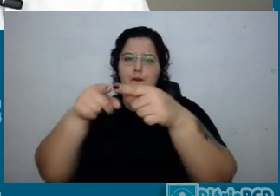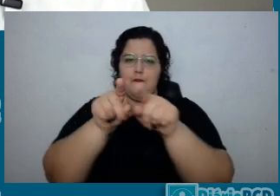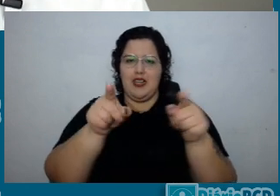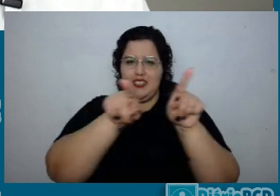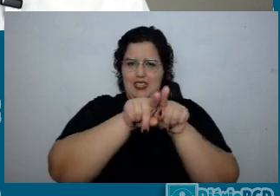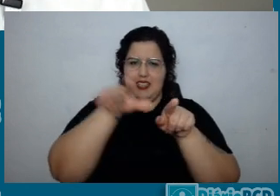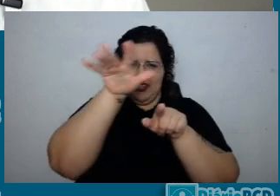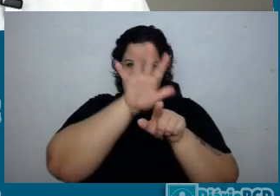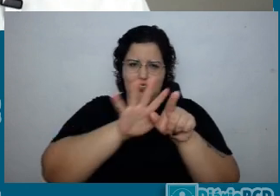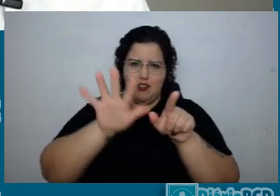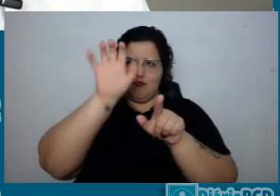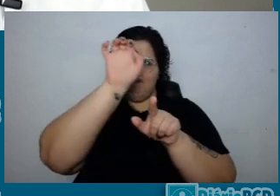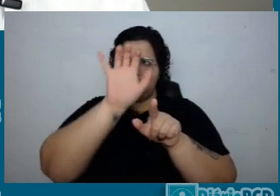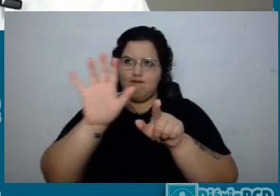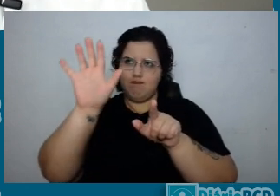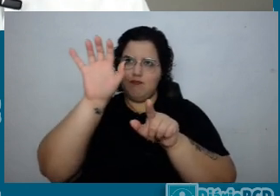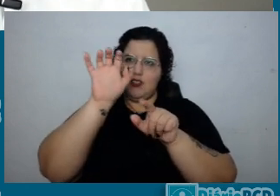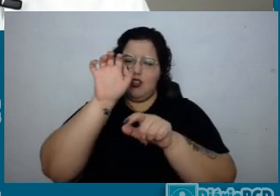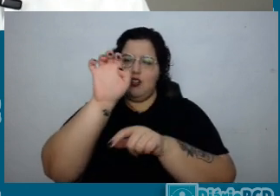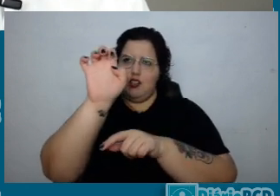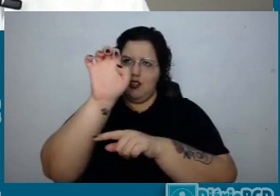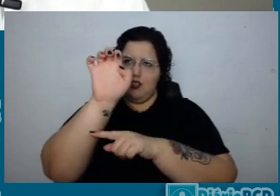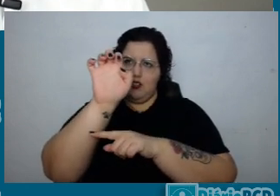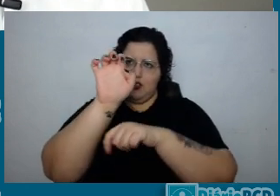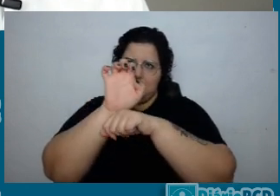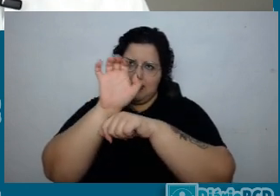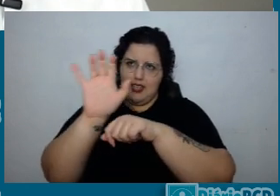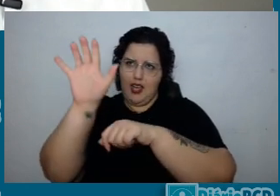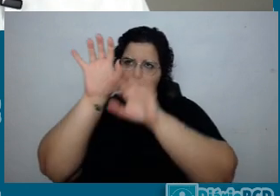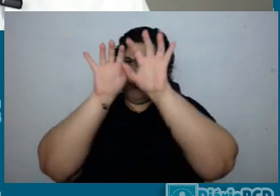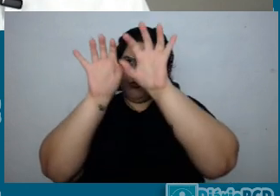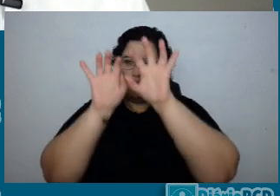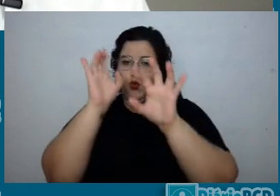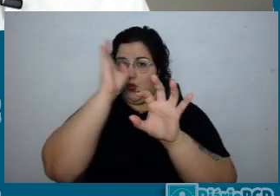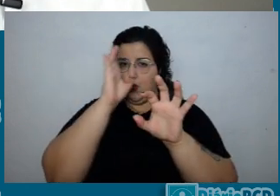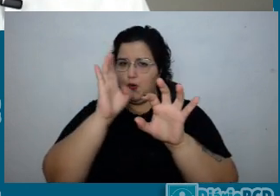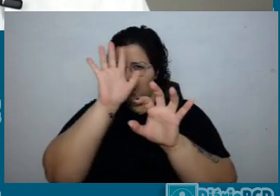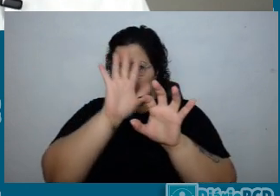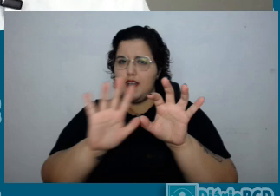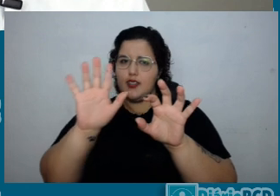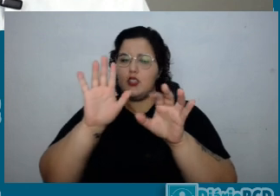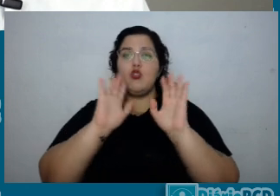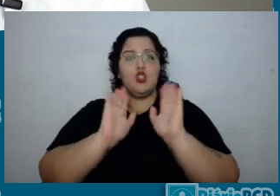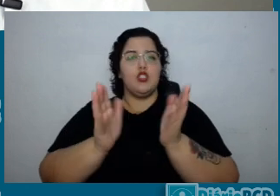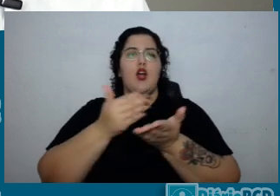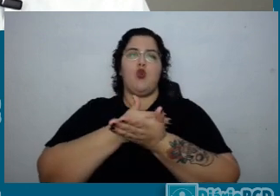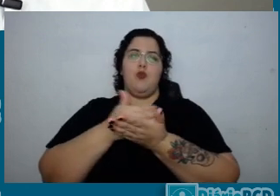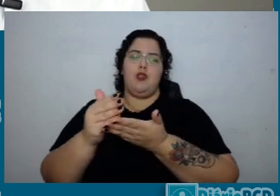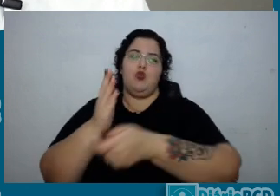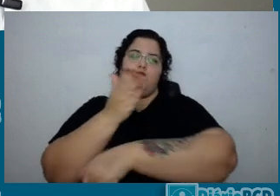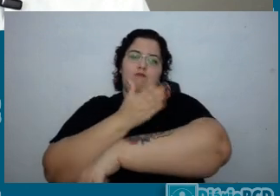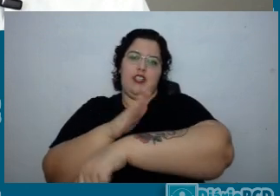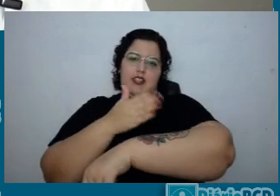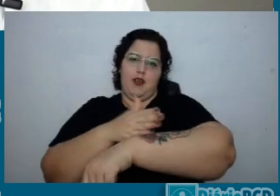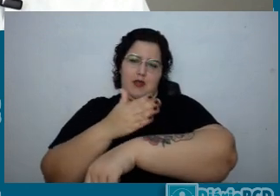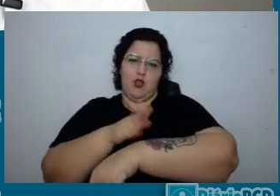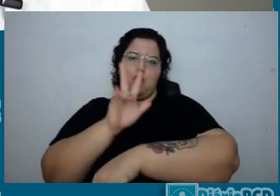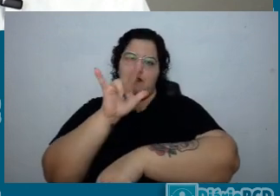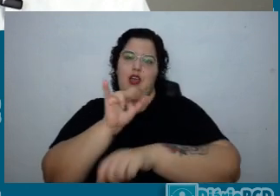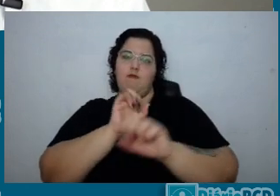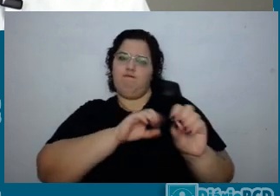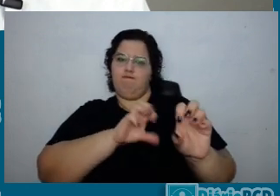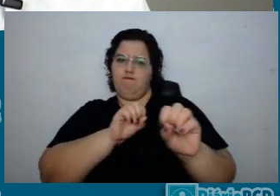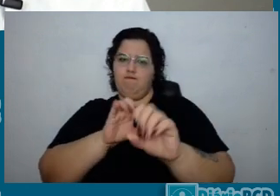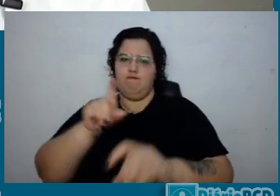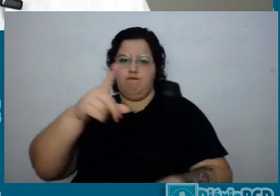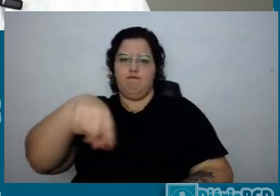e da Bahia. E o que a gente tem é também uma agenda que já iniciou de capacitação